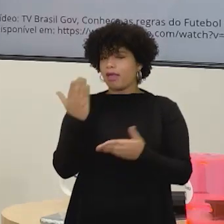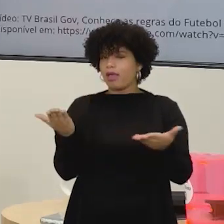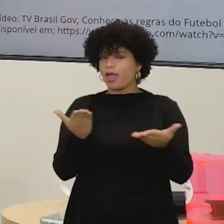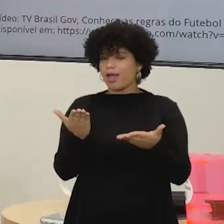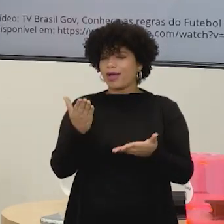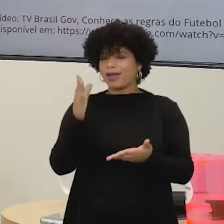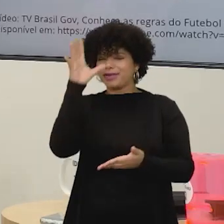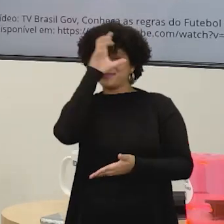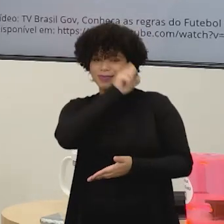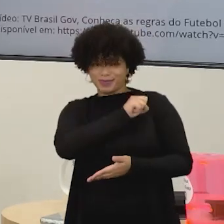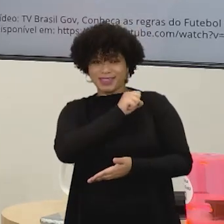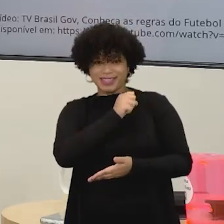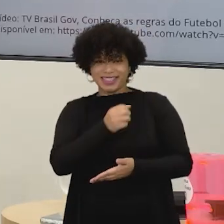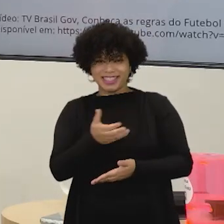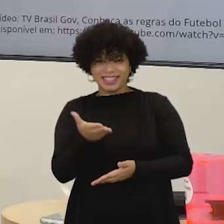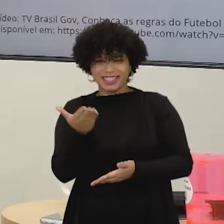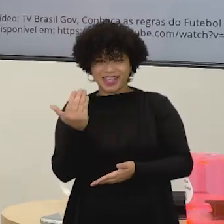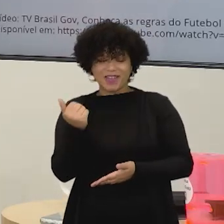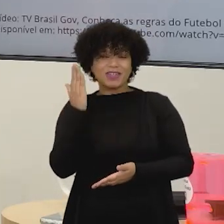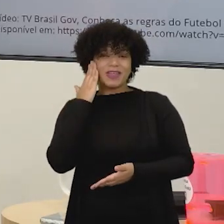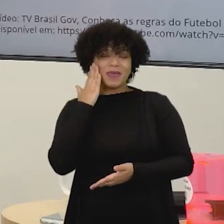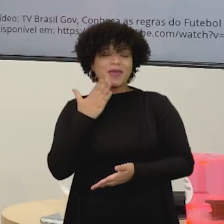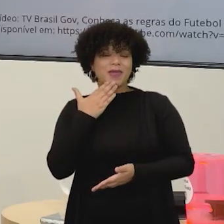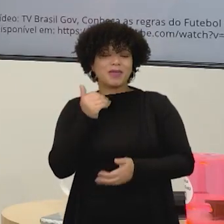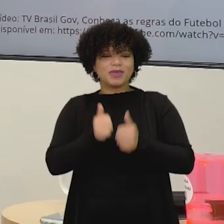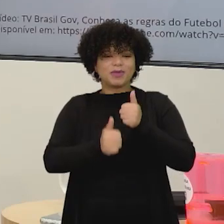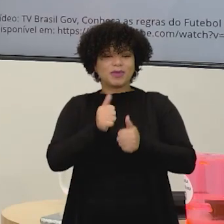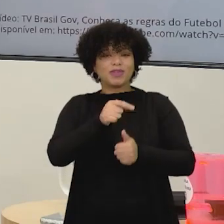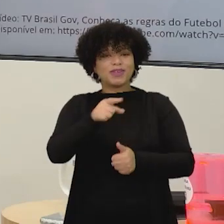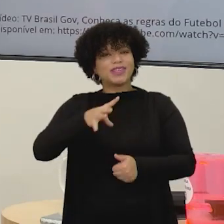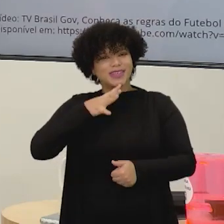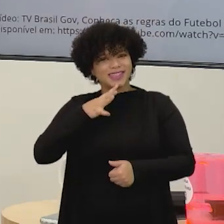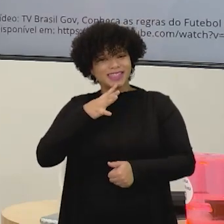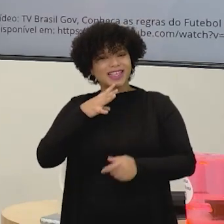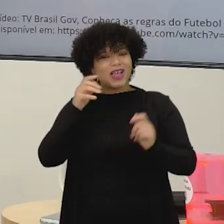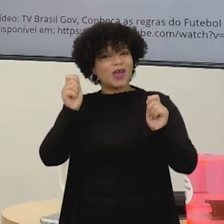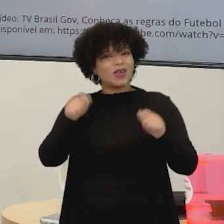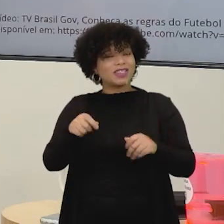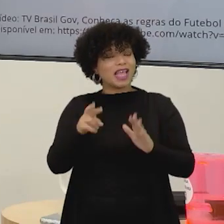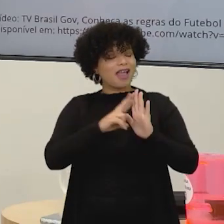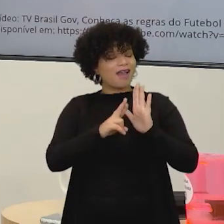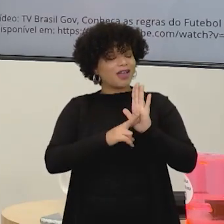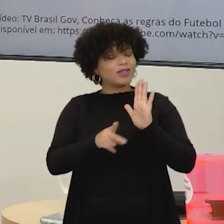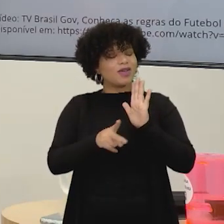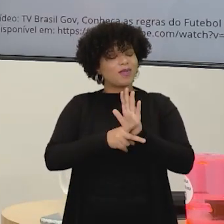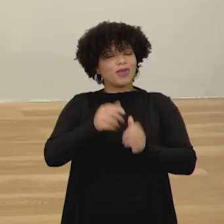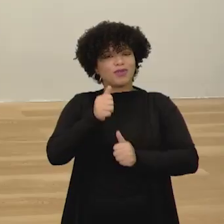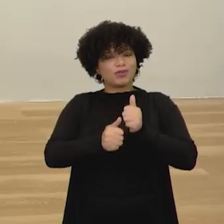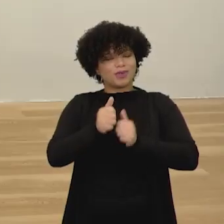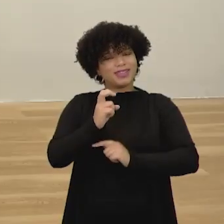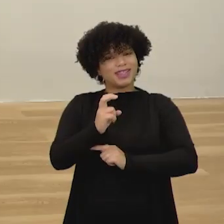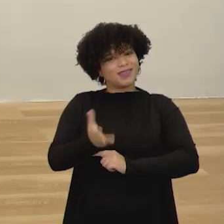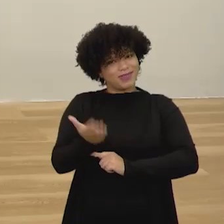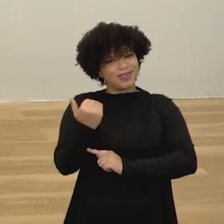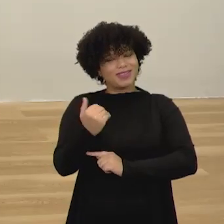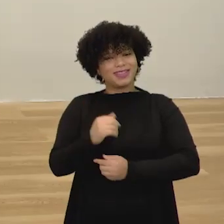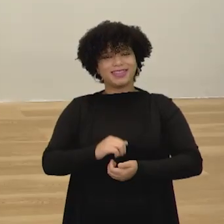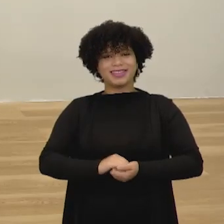aí juntinhos um pouquinho. E vocês conheçam, então, as regras do futebol de 5. Vamos lá.